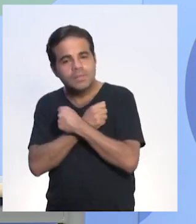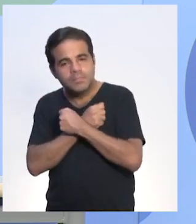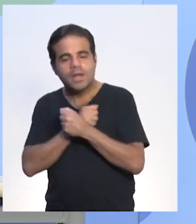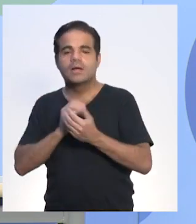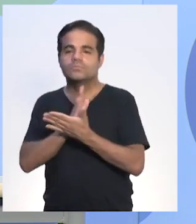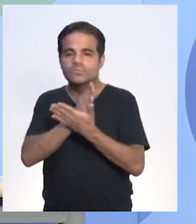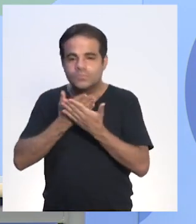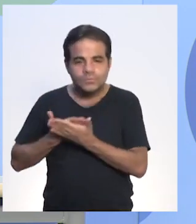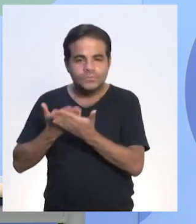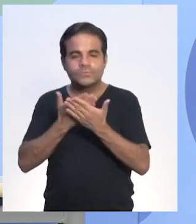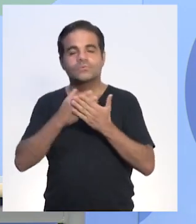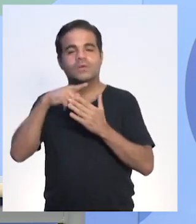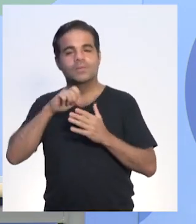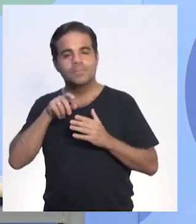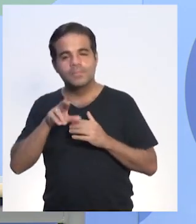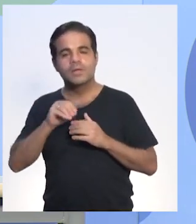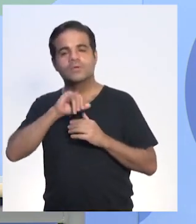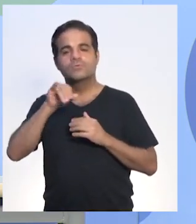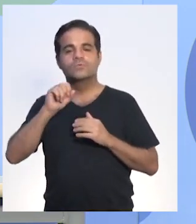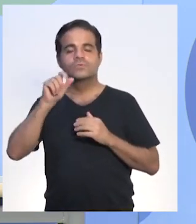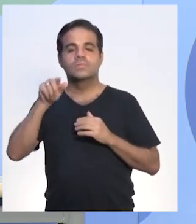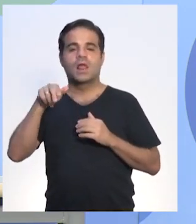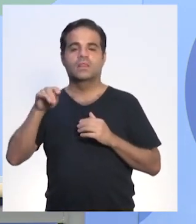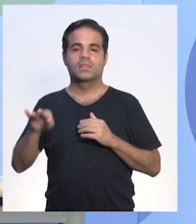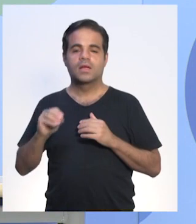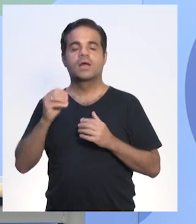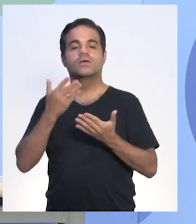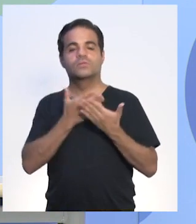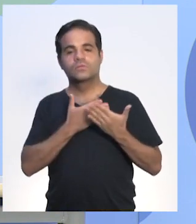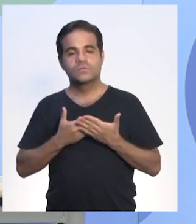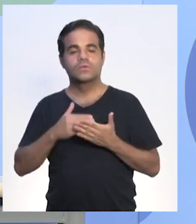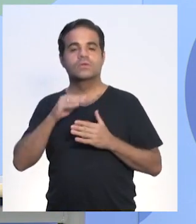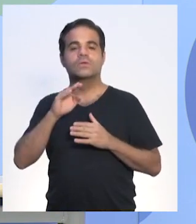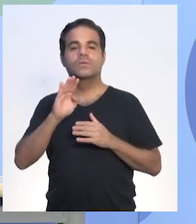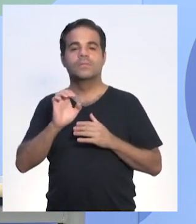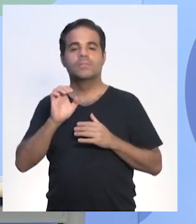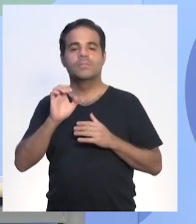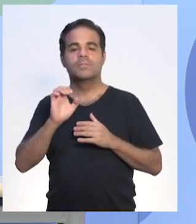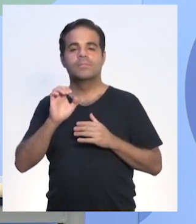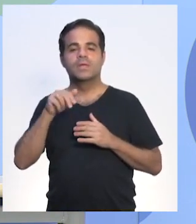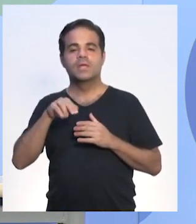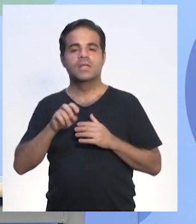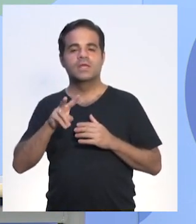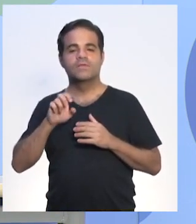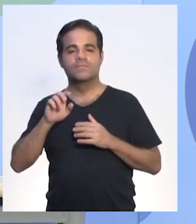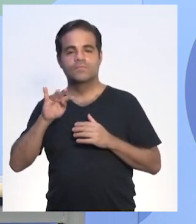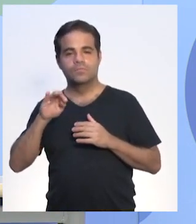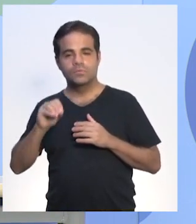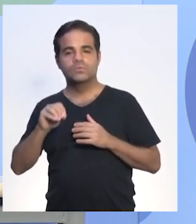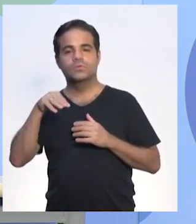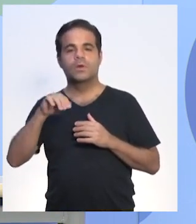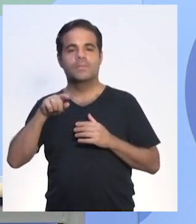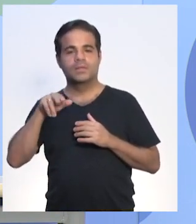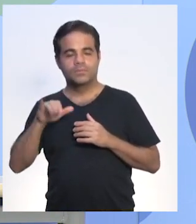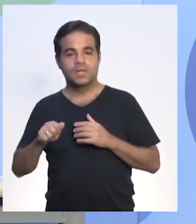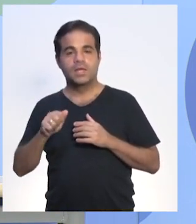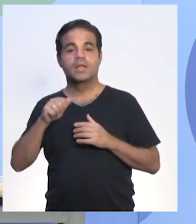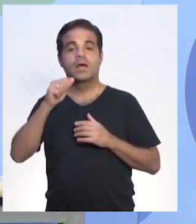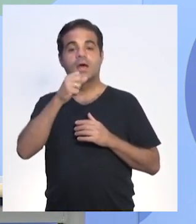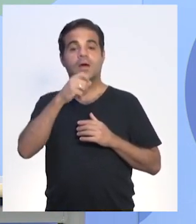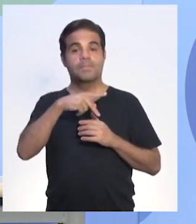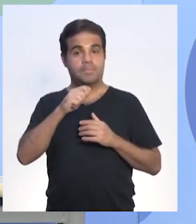escolas. Escola Pedro José Neto, Escola Benevenuto Madureira, Escola Pastor